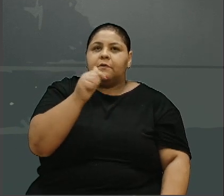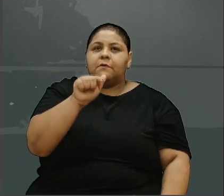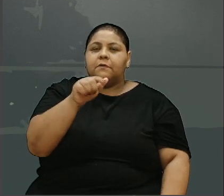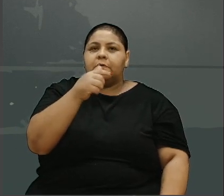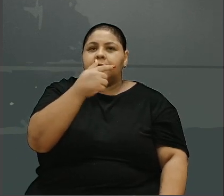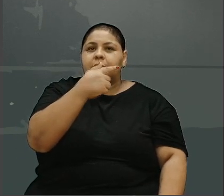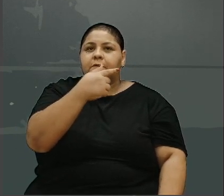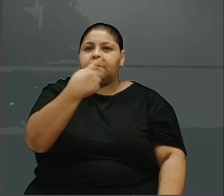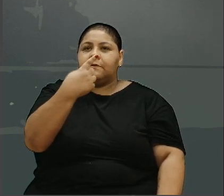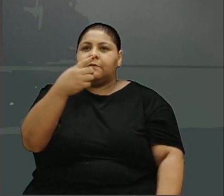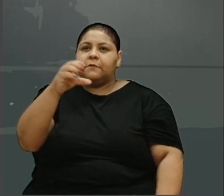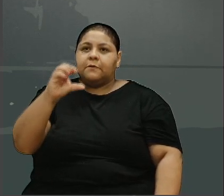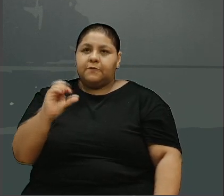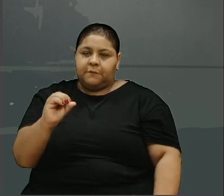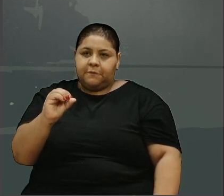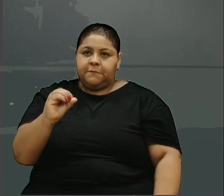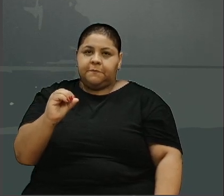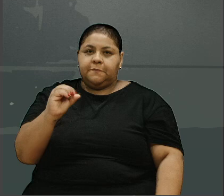6.710.